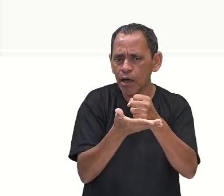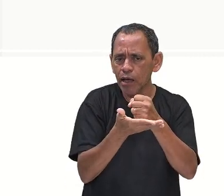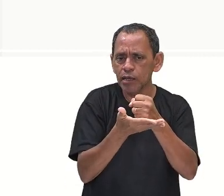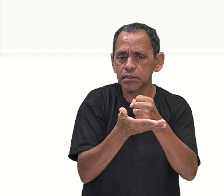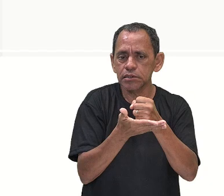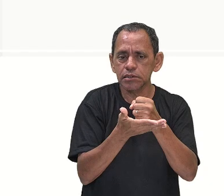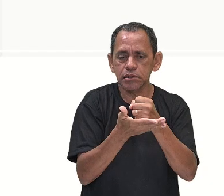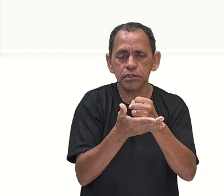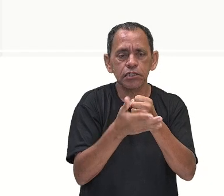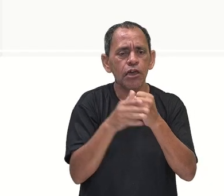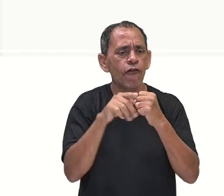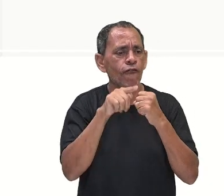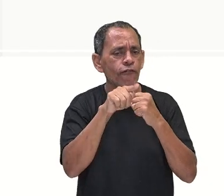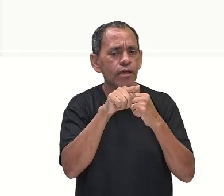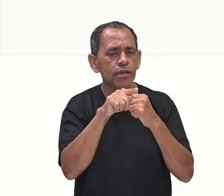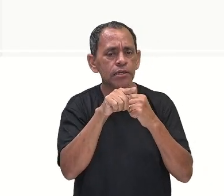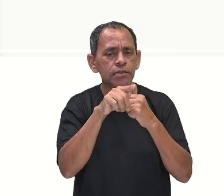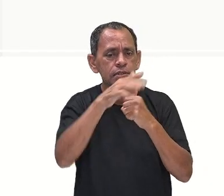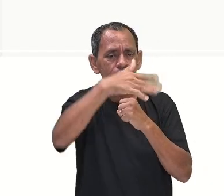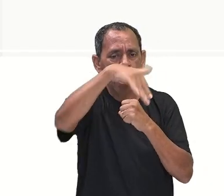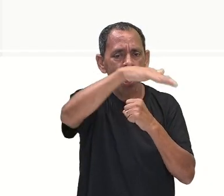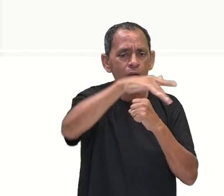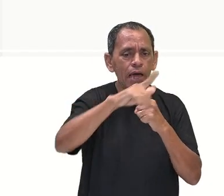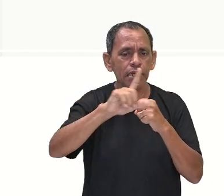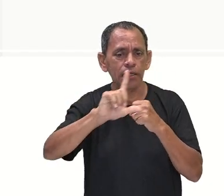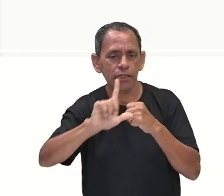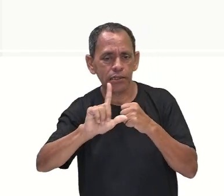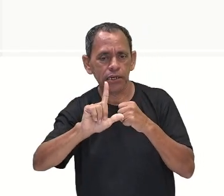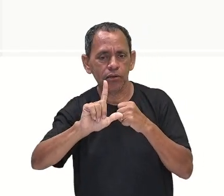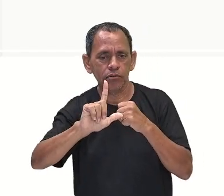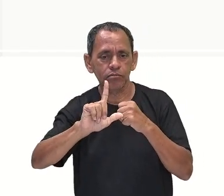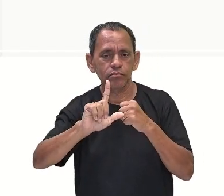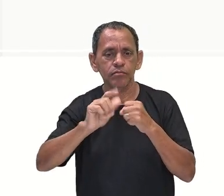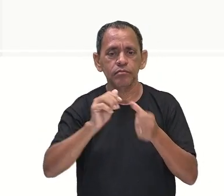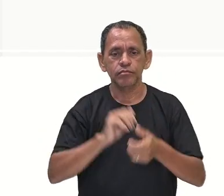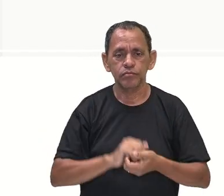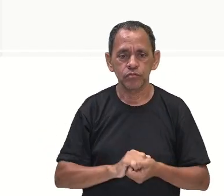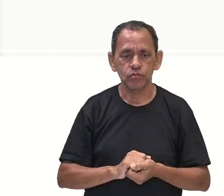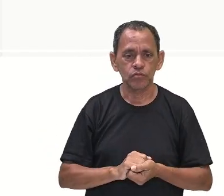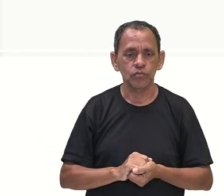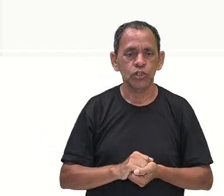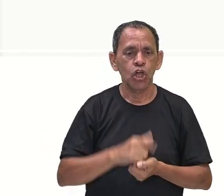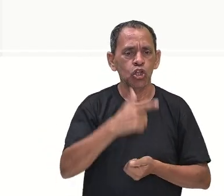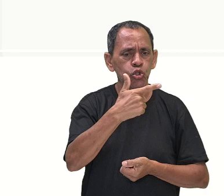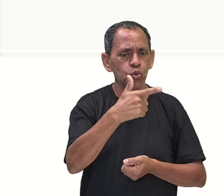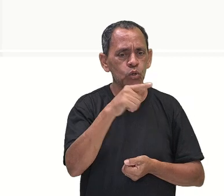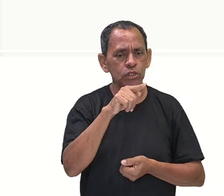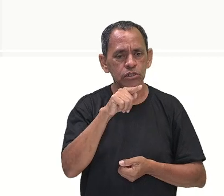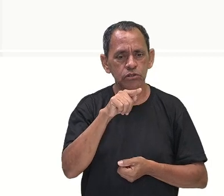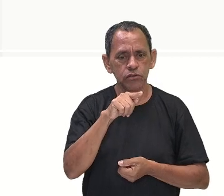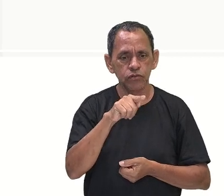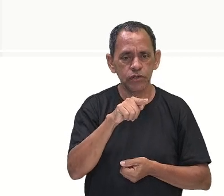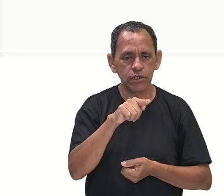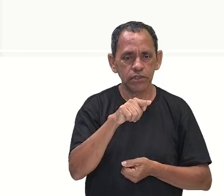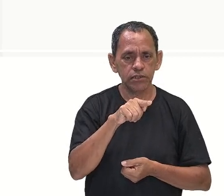lateral. Então, a área total vai ser 2 vezes a área da